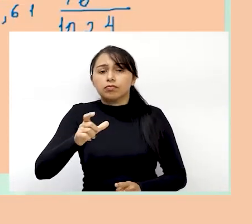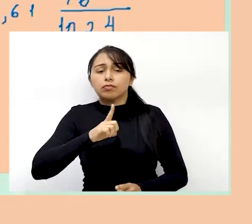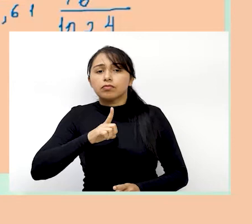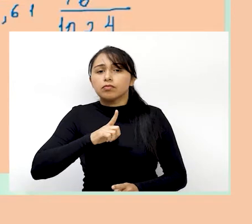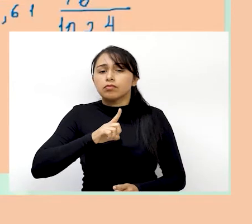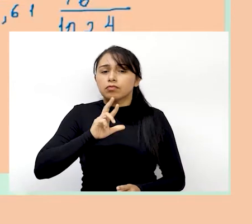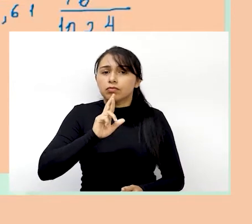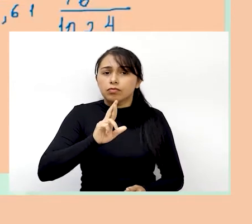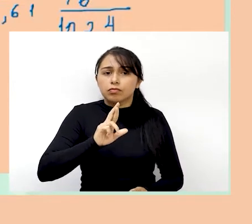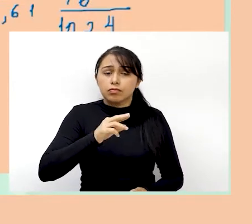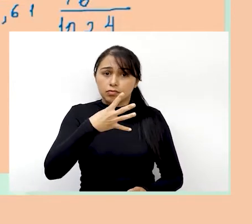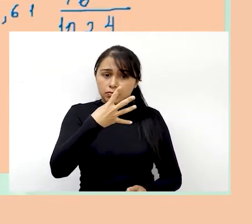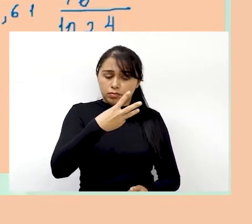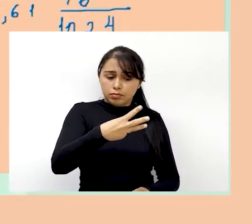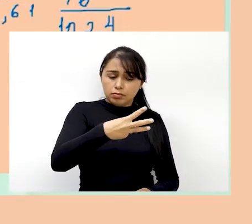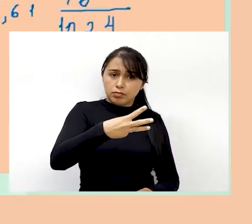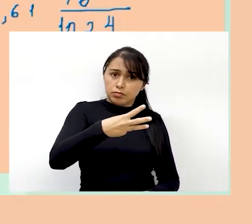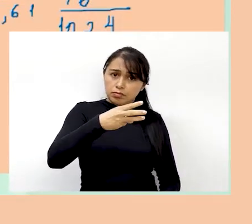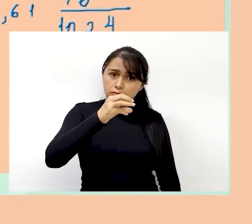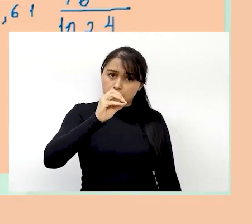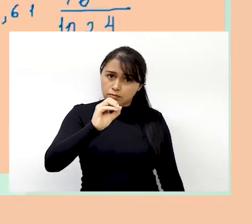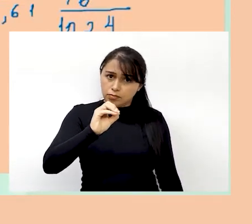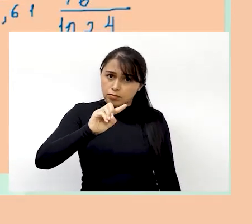obtemos aqui 30,8.